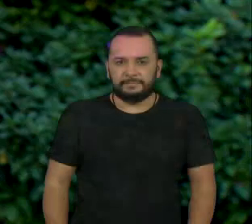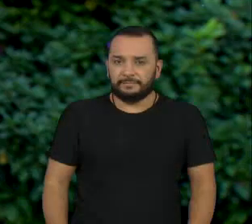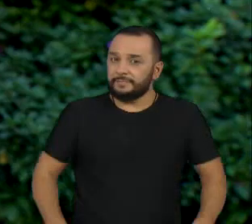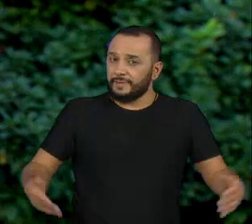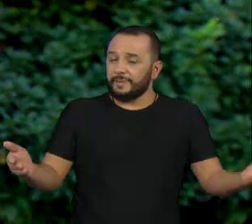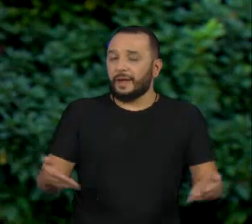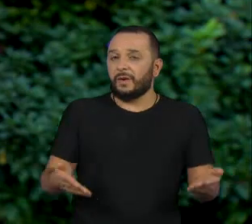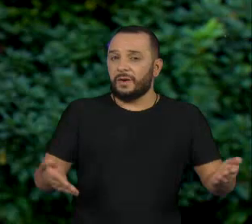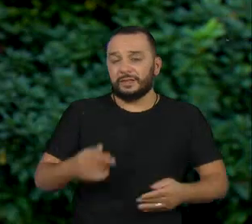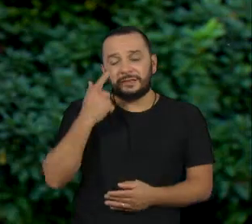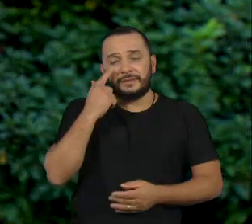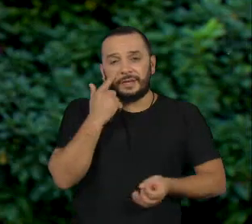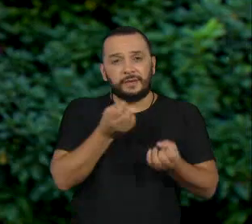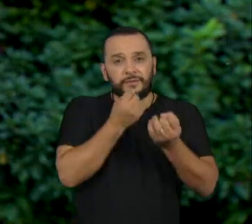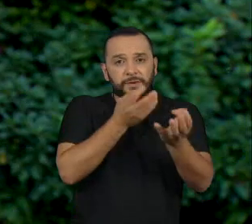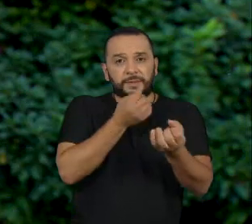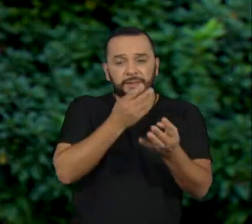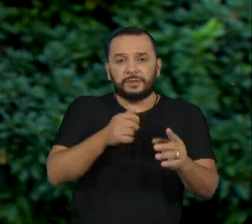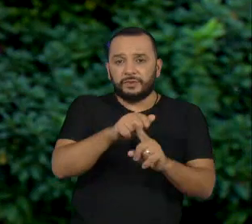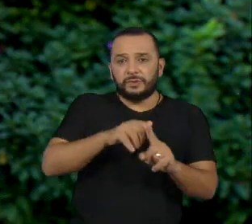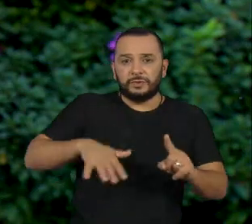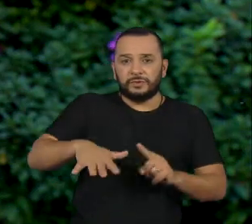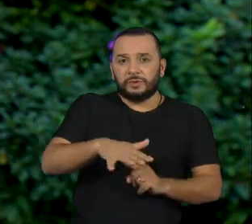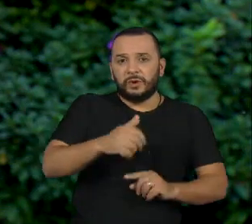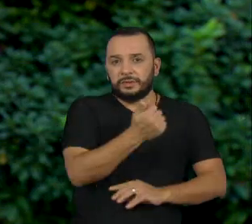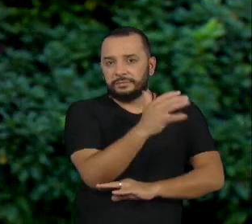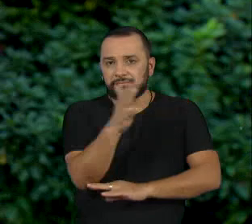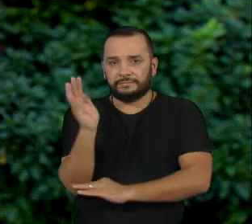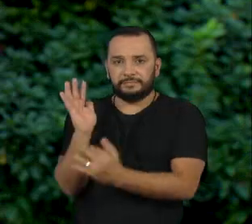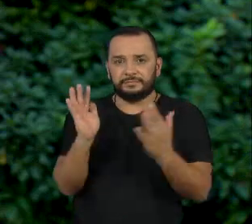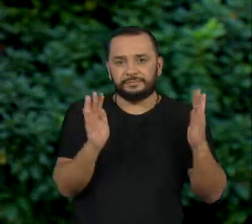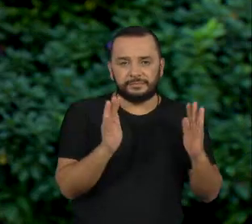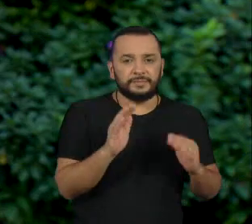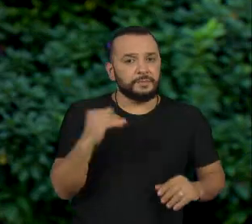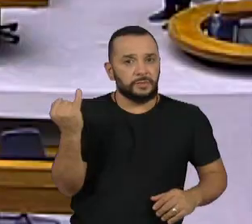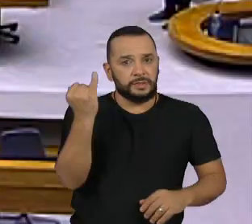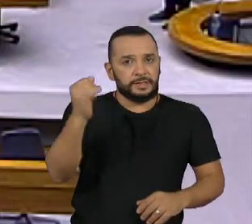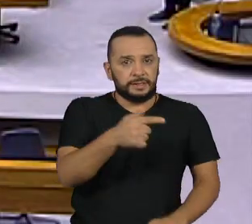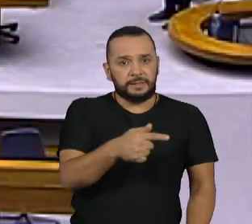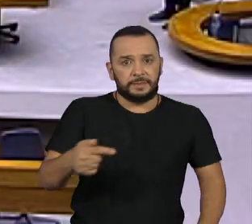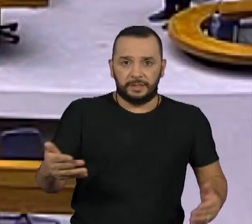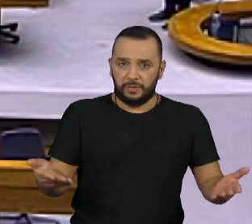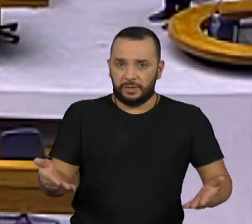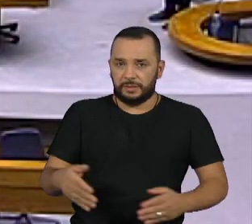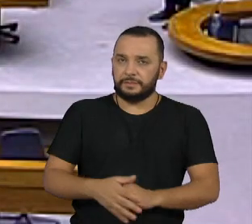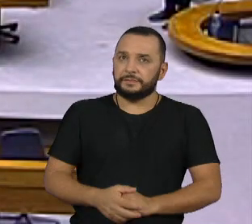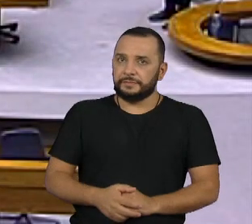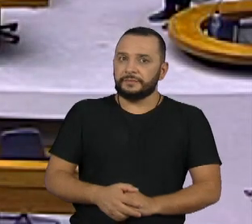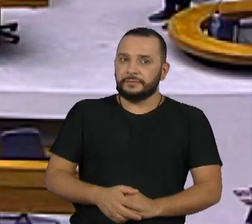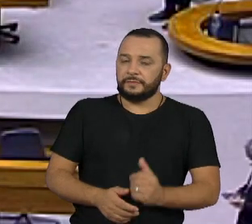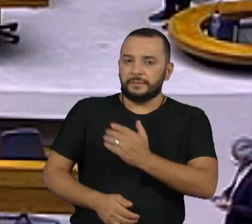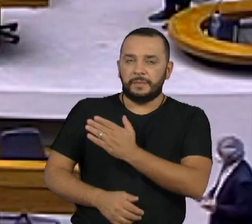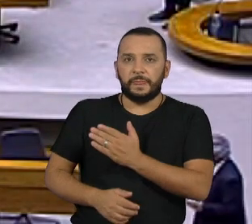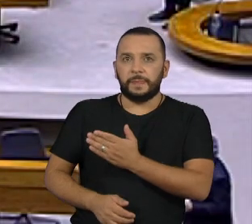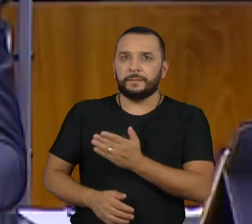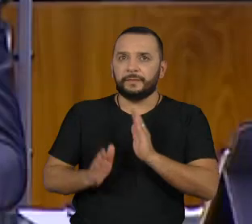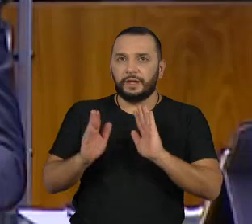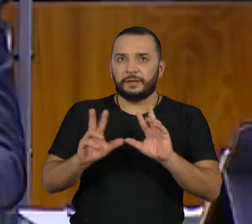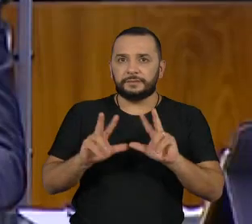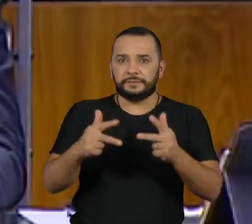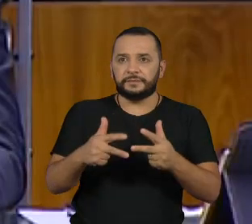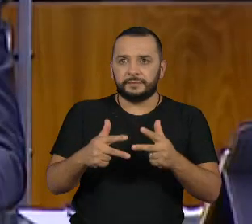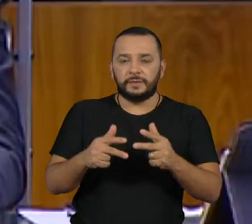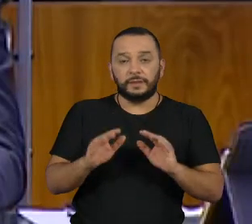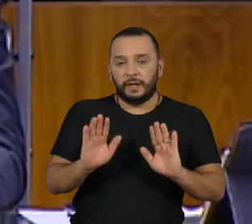Agora você acompanha as notícias socioambientais que tiveram destaque na semana. A Câmara dos Deputados aprovou